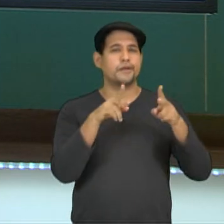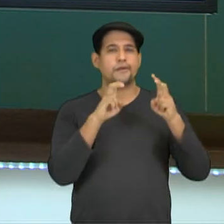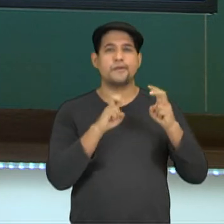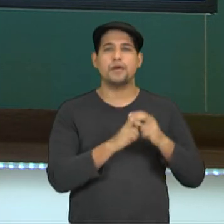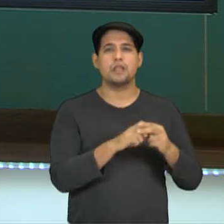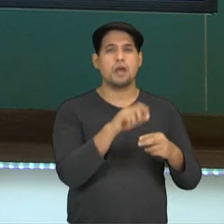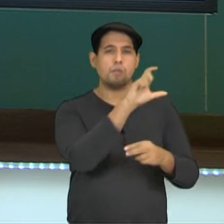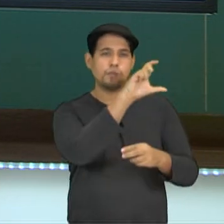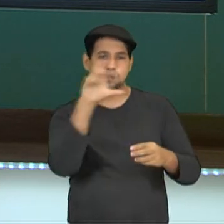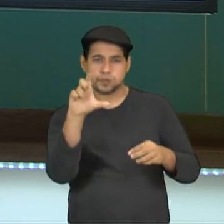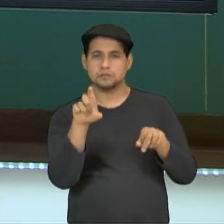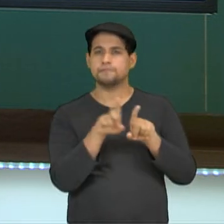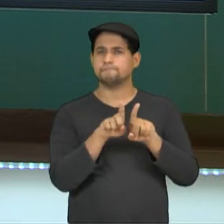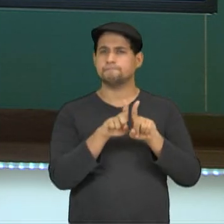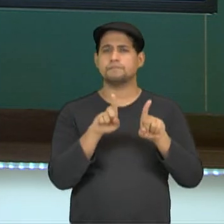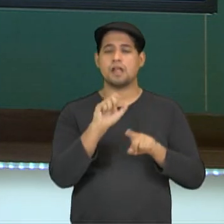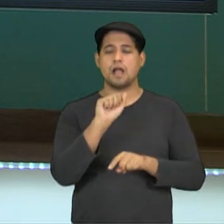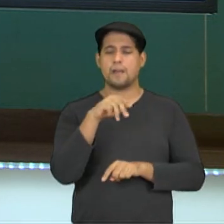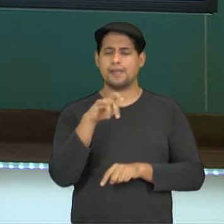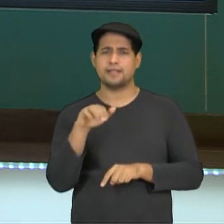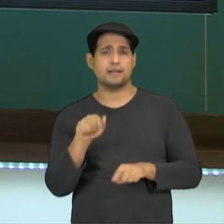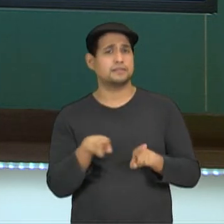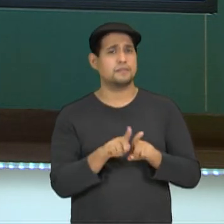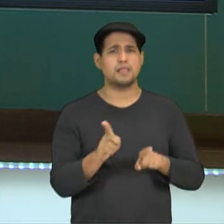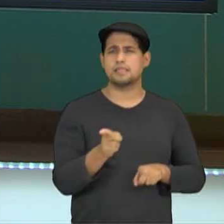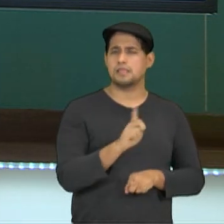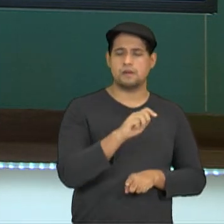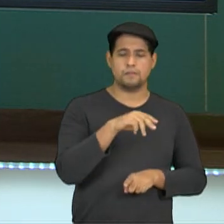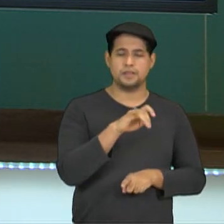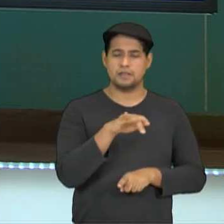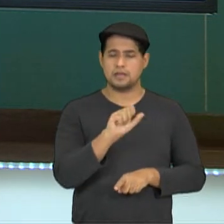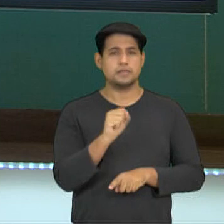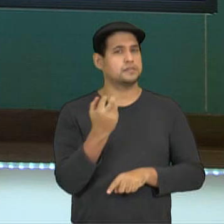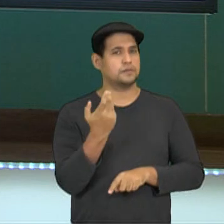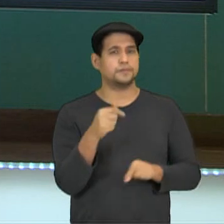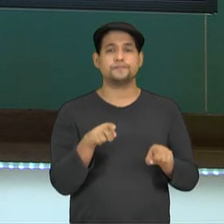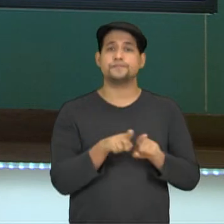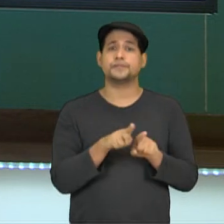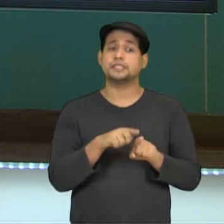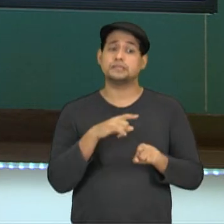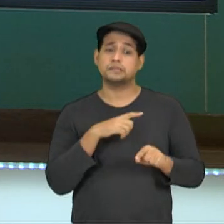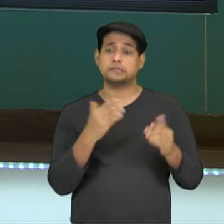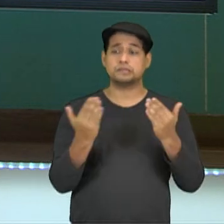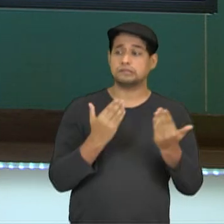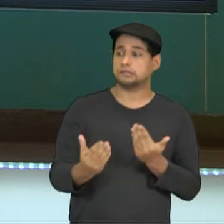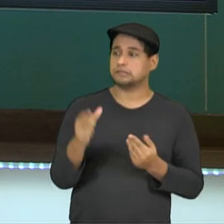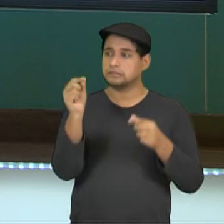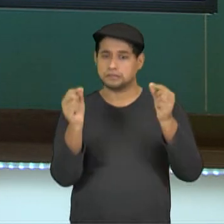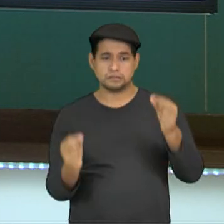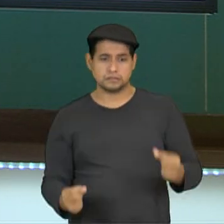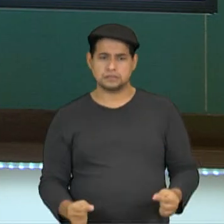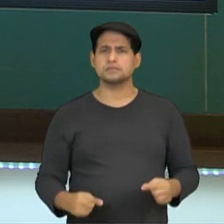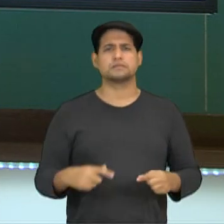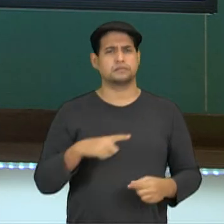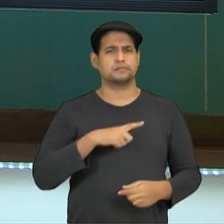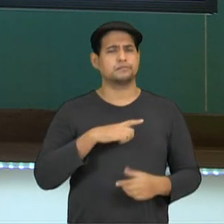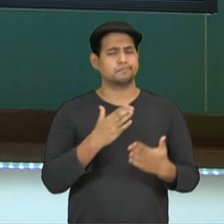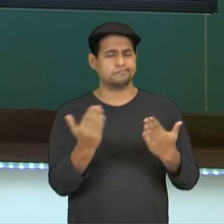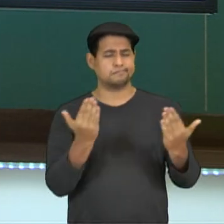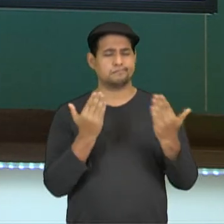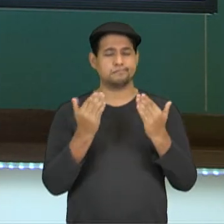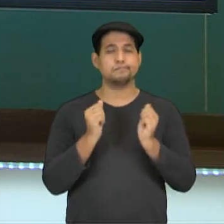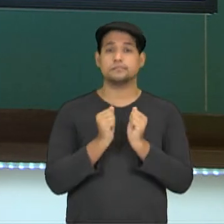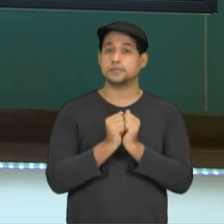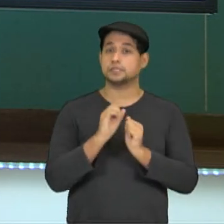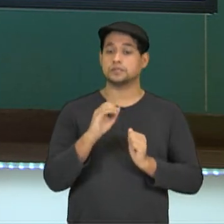o grupo dos ametais ou não metais, que é a mesma coisa. Se um desses elementos ali estiver